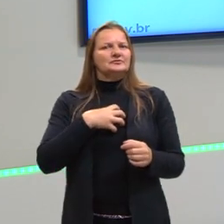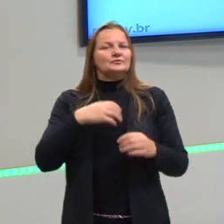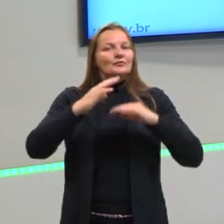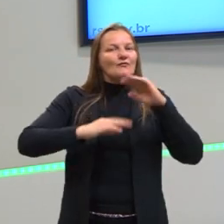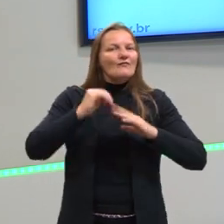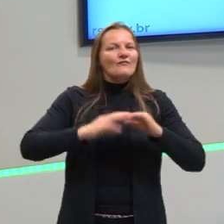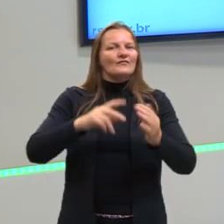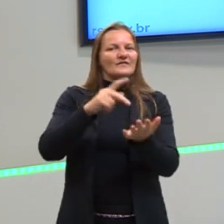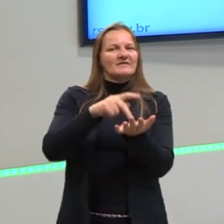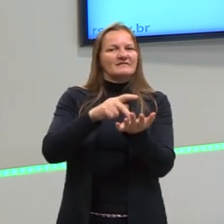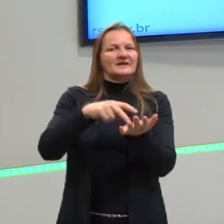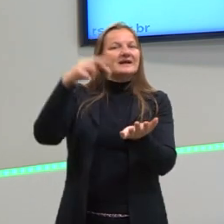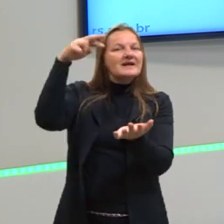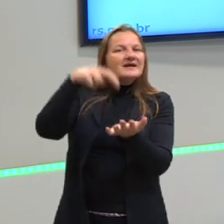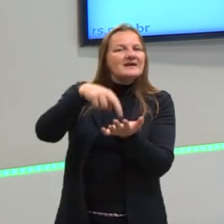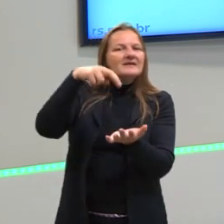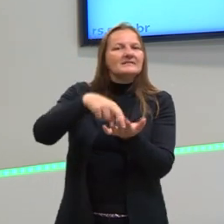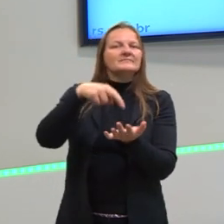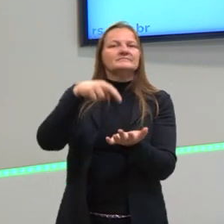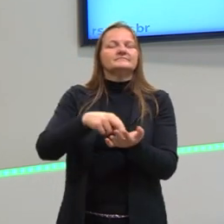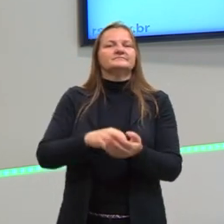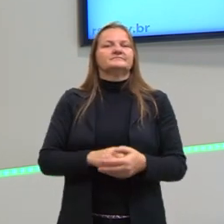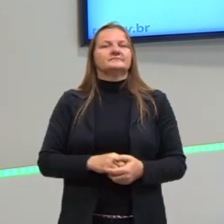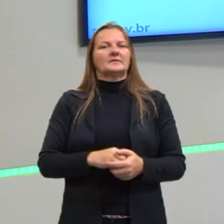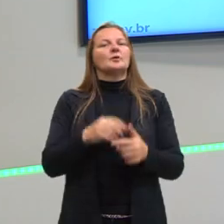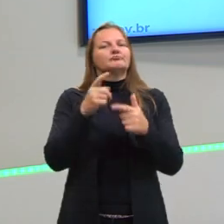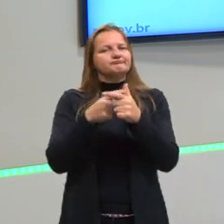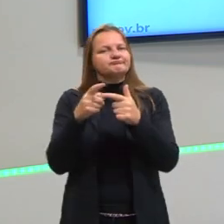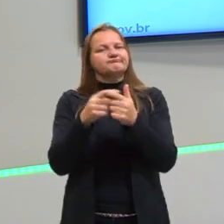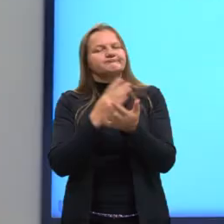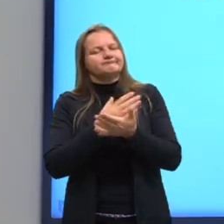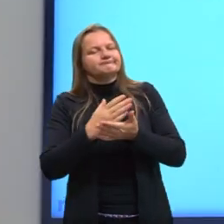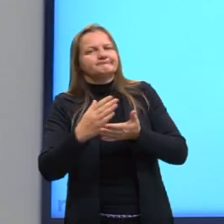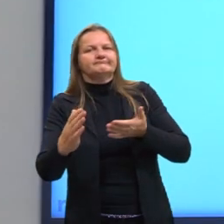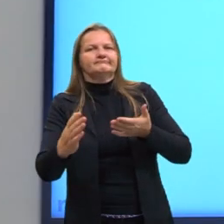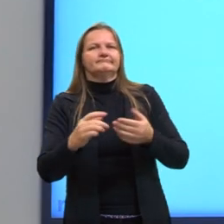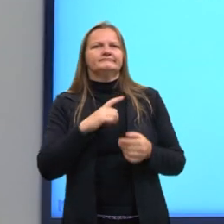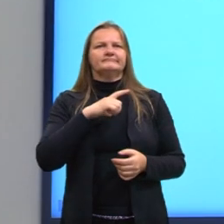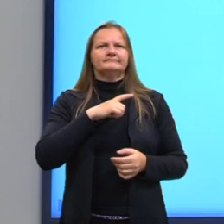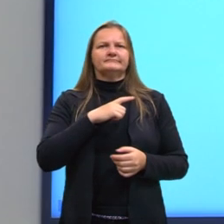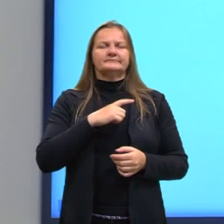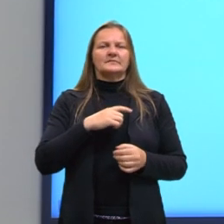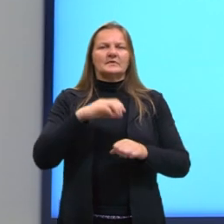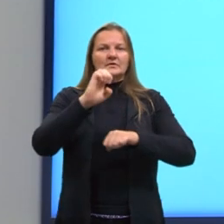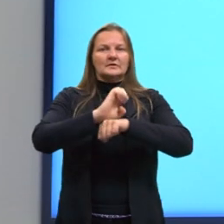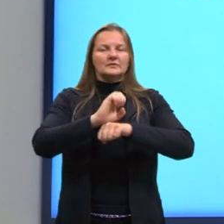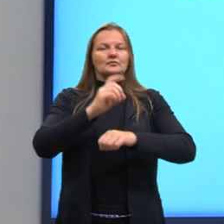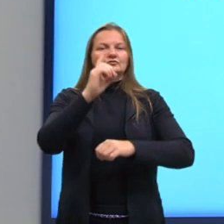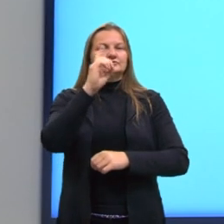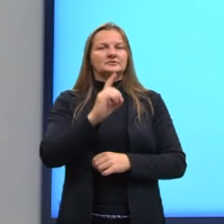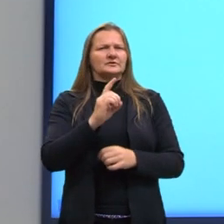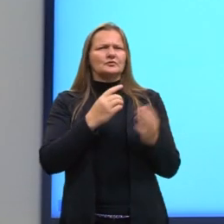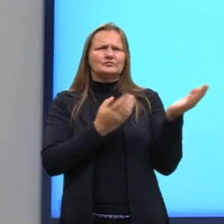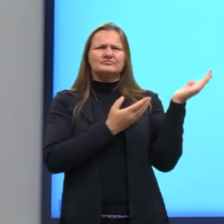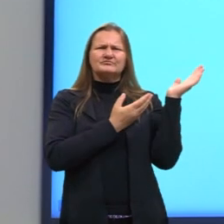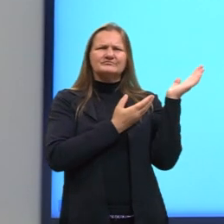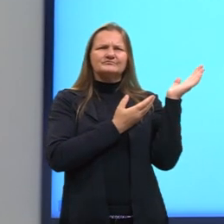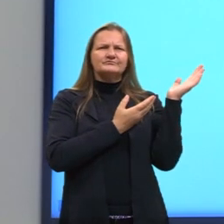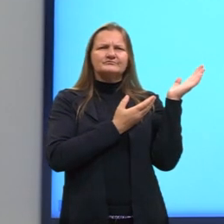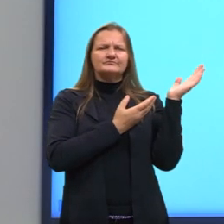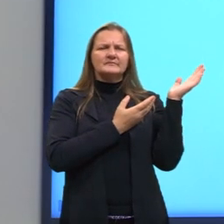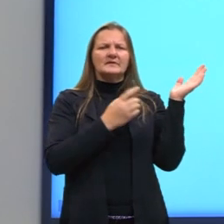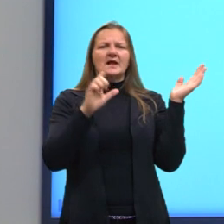concreto a proposta Cantina então isso começa a enfrentar problemas nós também temos aqui então o estado de direito que eu